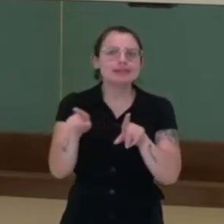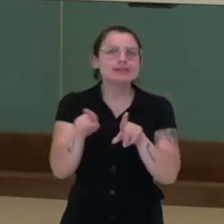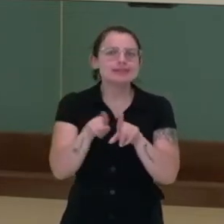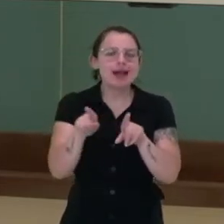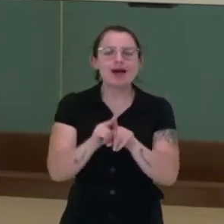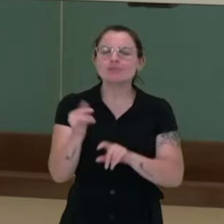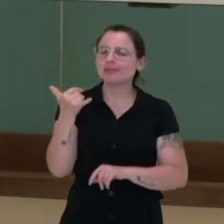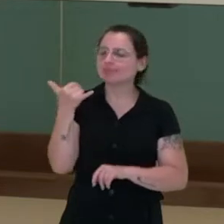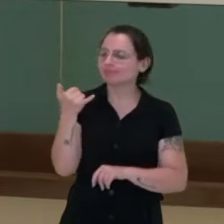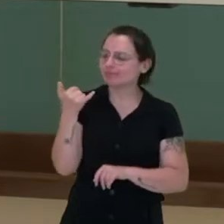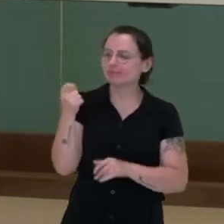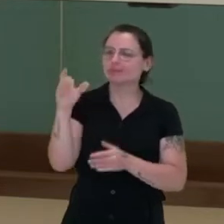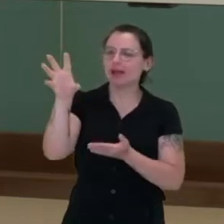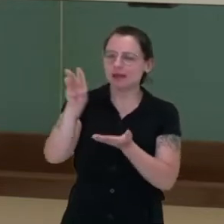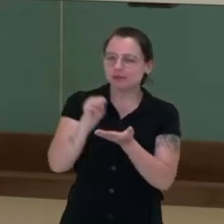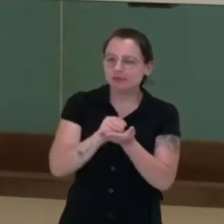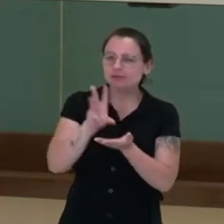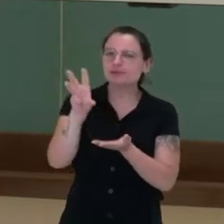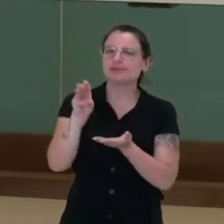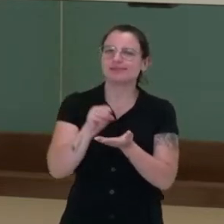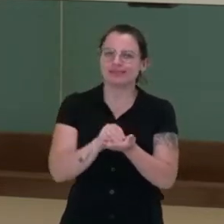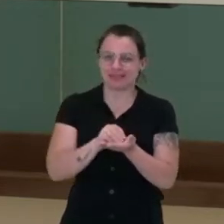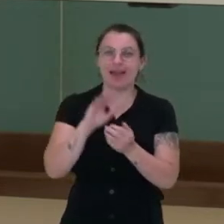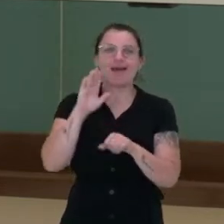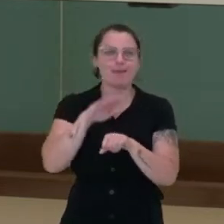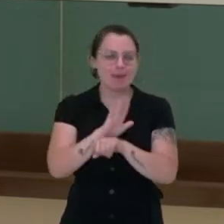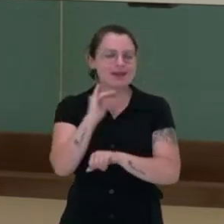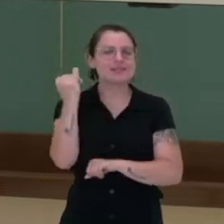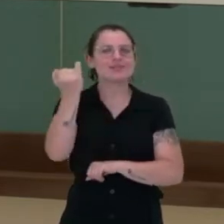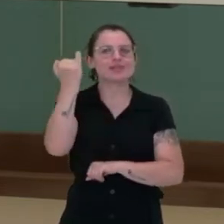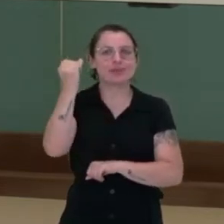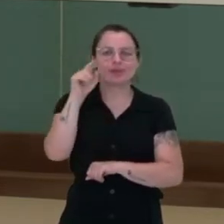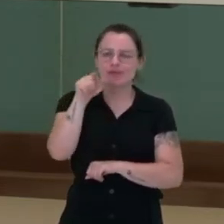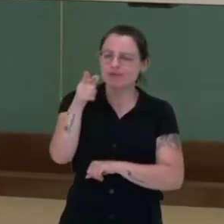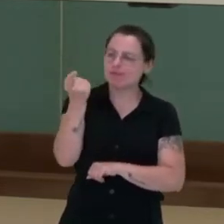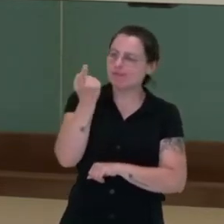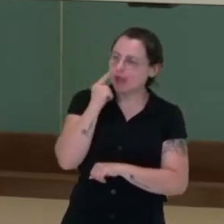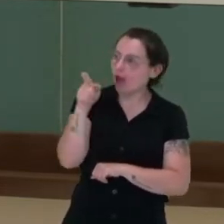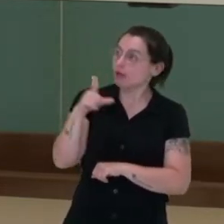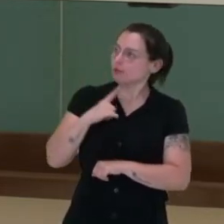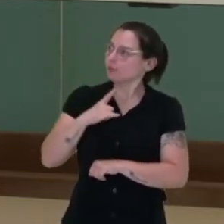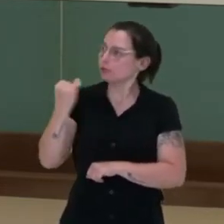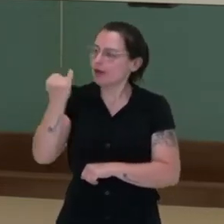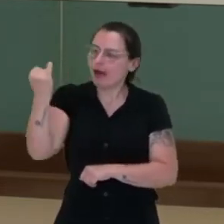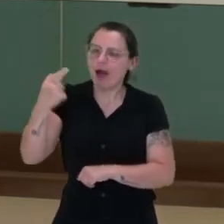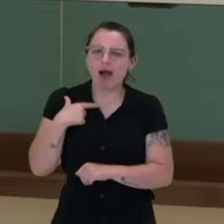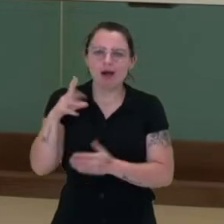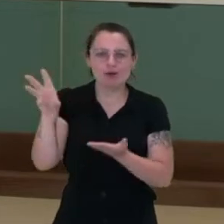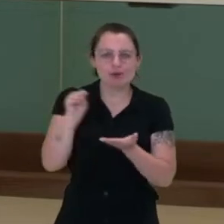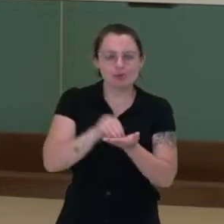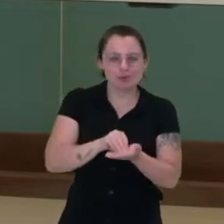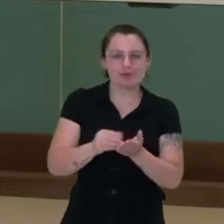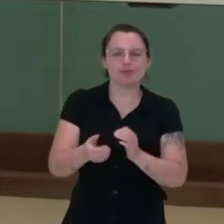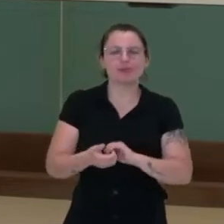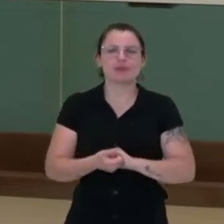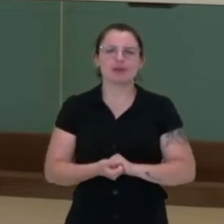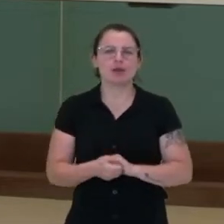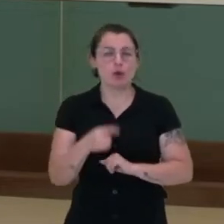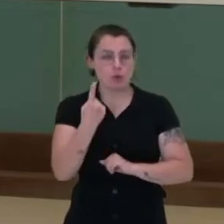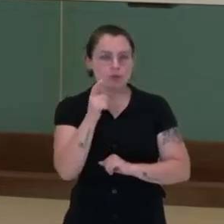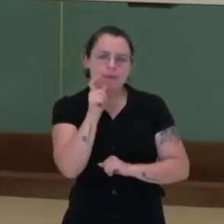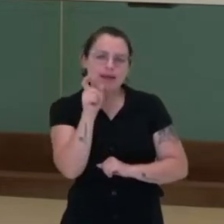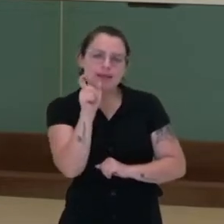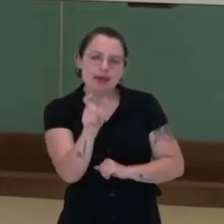os registros, anotar tudo aquilo que você julgar importante. Por exemplo, uma